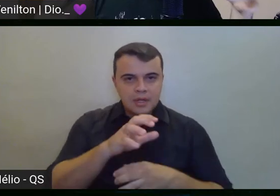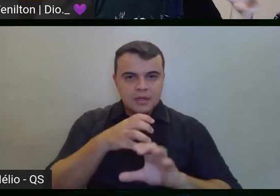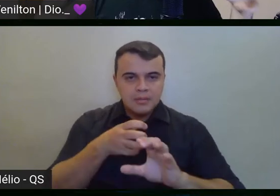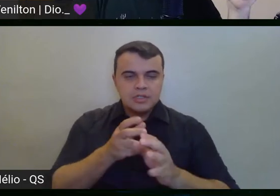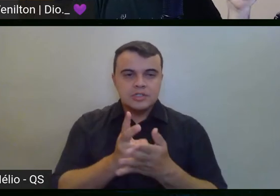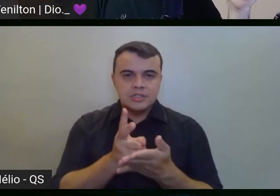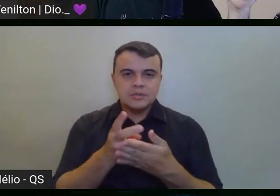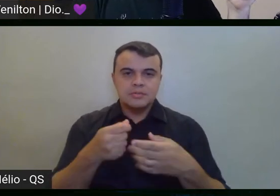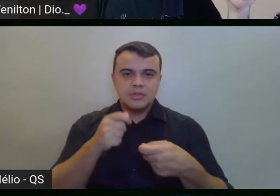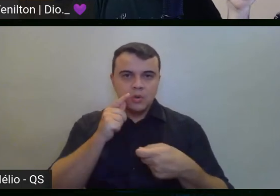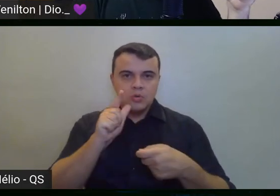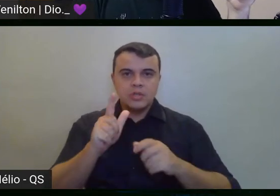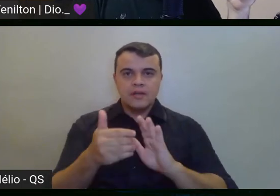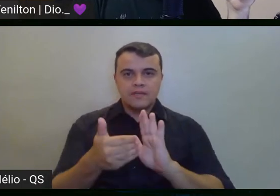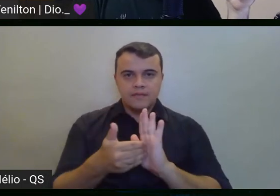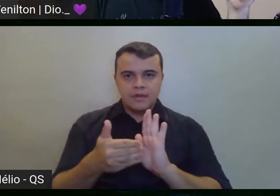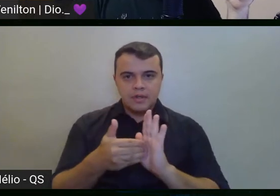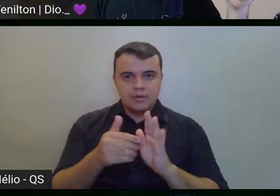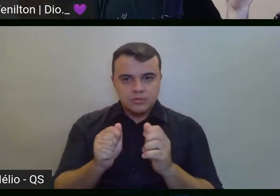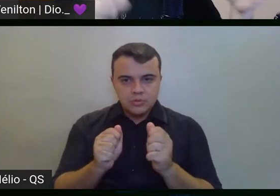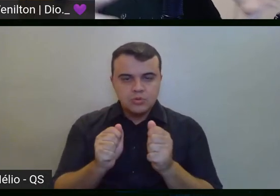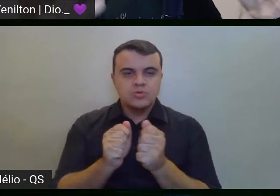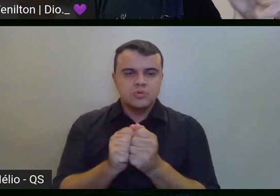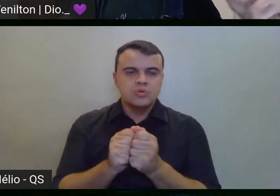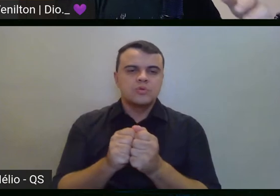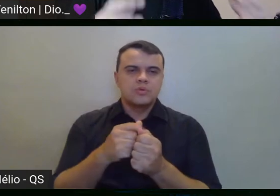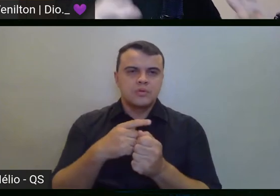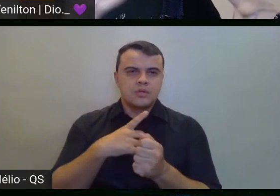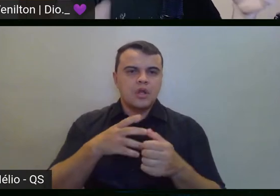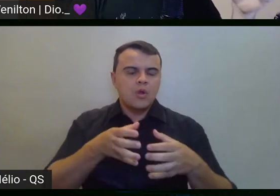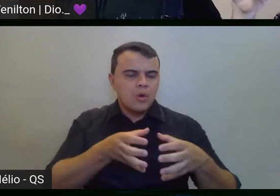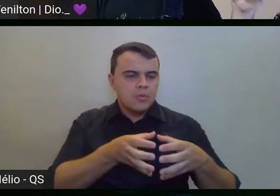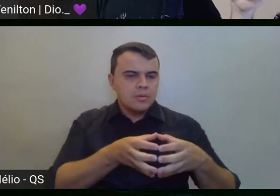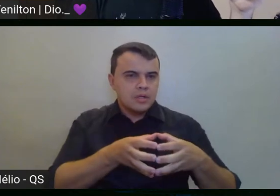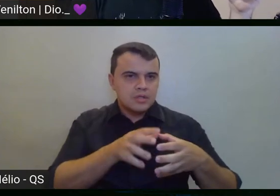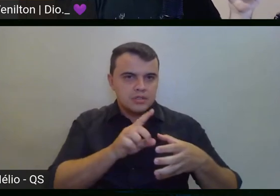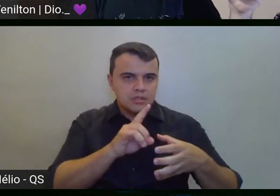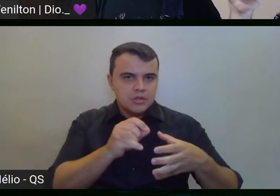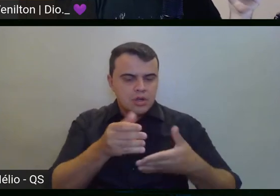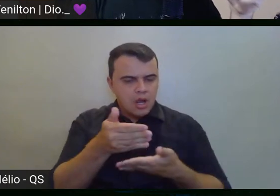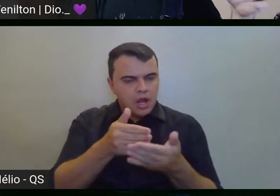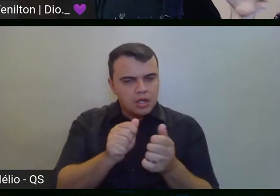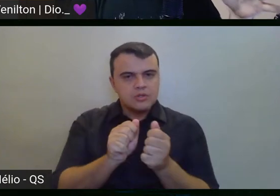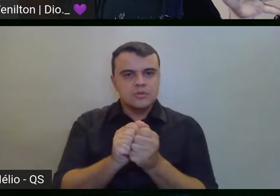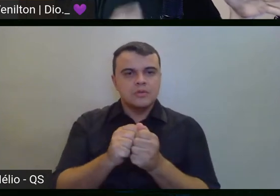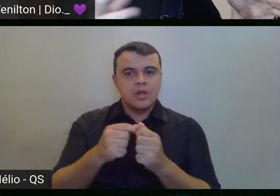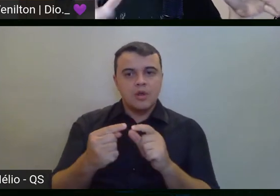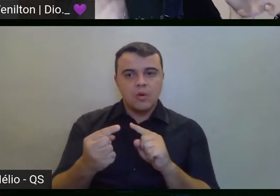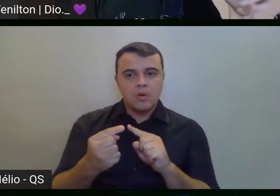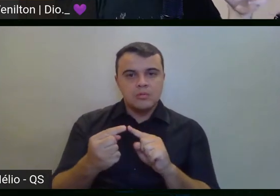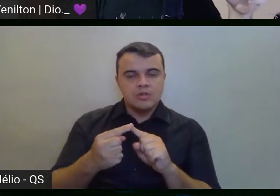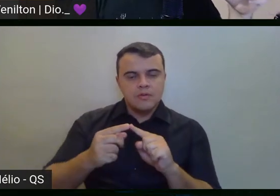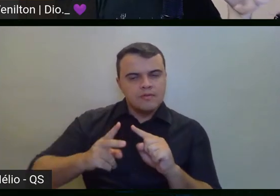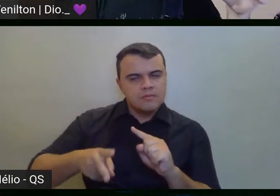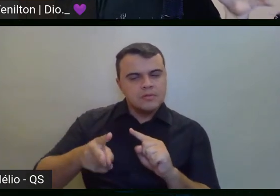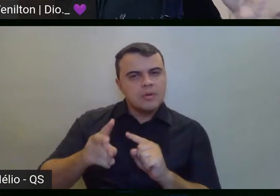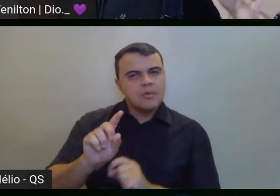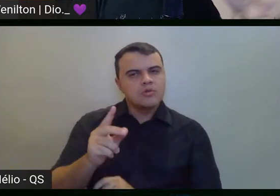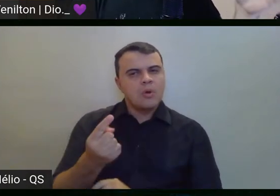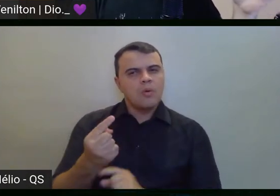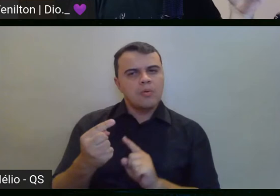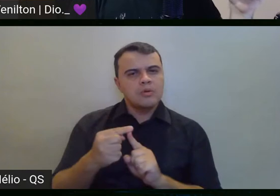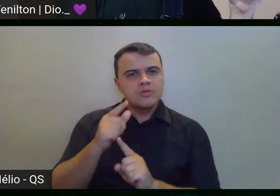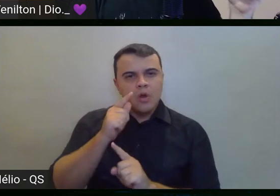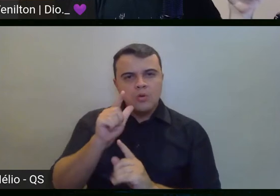para conseguir chegar até o final então contem com a gente contem com a comunidade e se ajudem porque o objetivo aqui é um só né